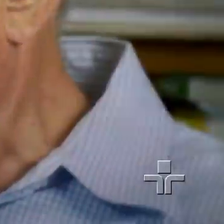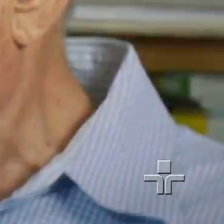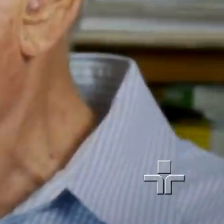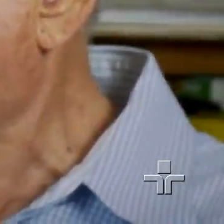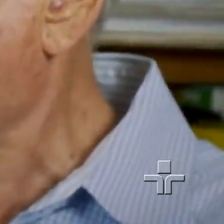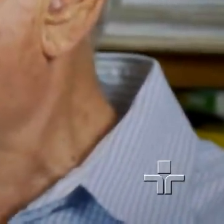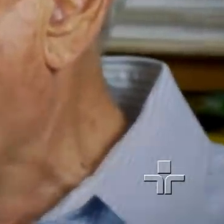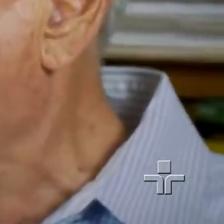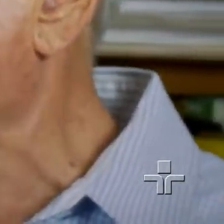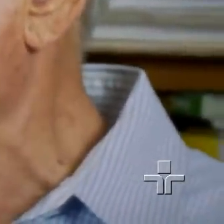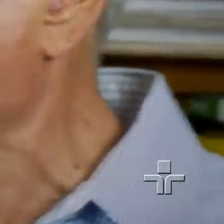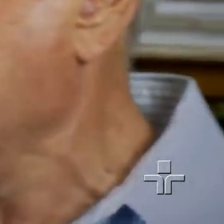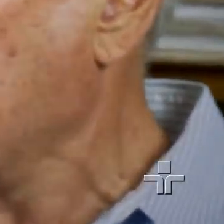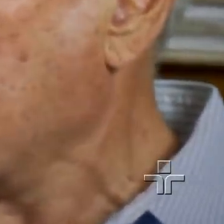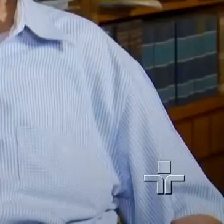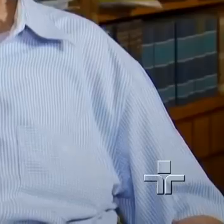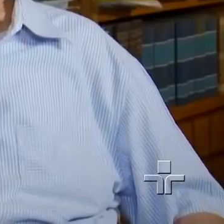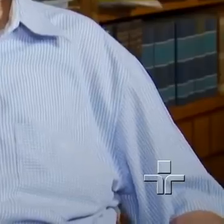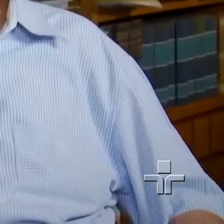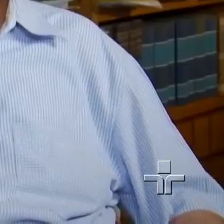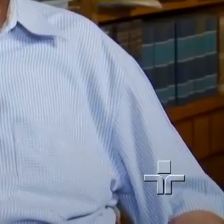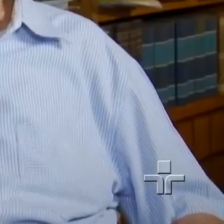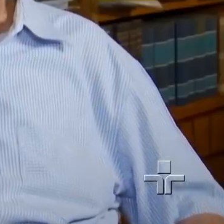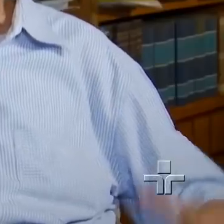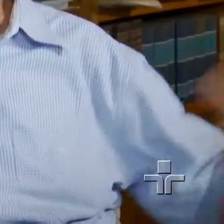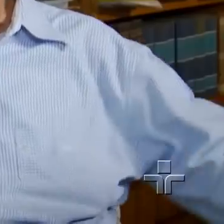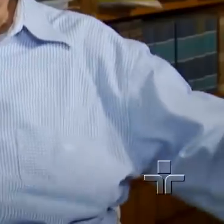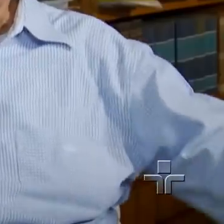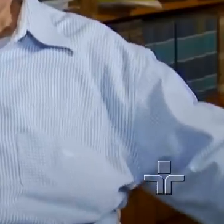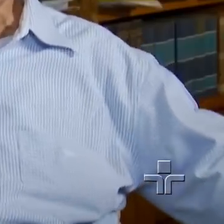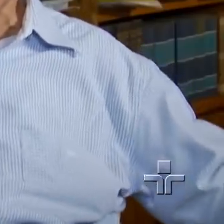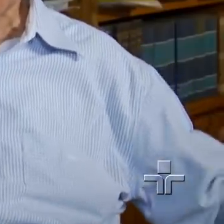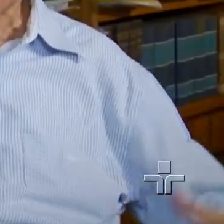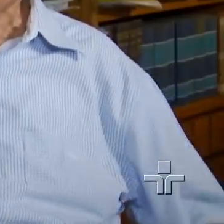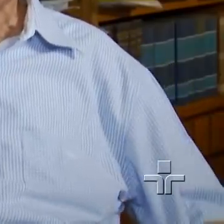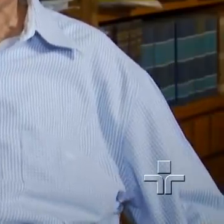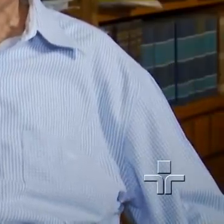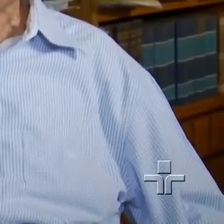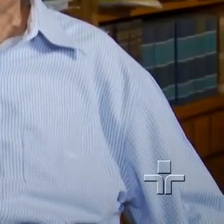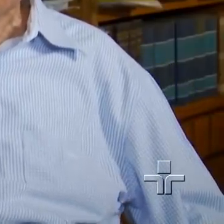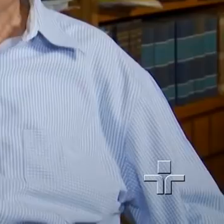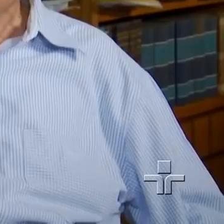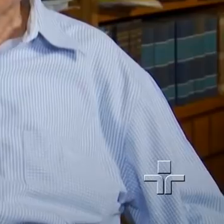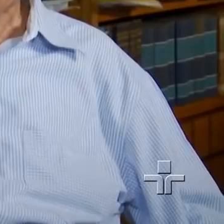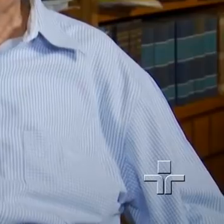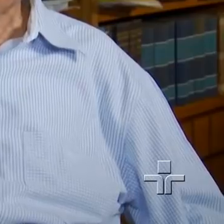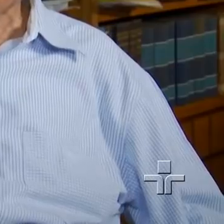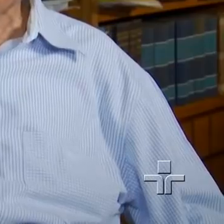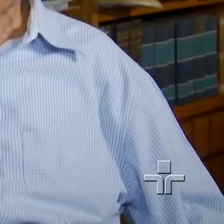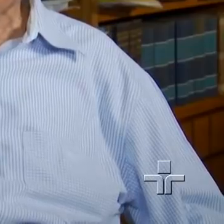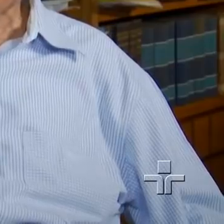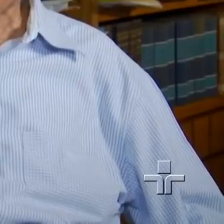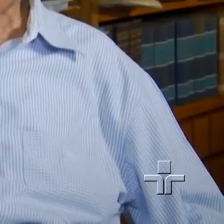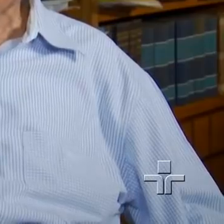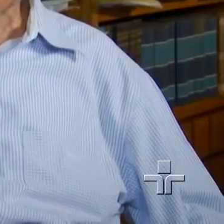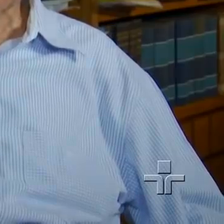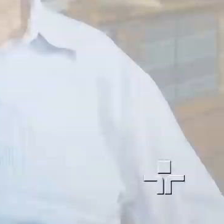o senhor vai fazer isso, é um absurdo. O senhor vai responder lá em cima um dia. Lá em cima.